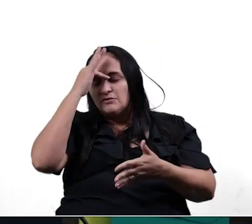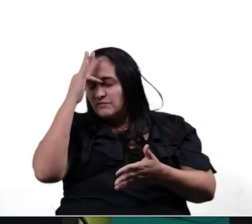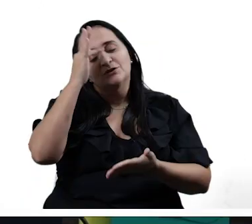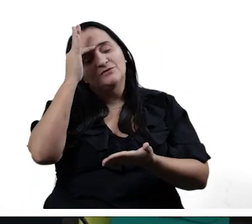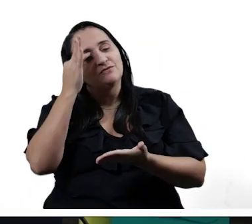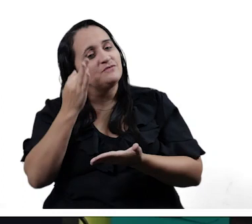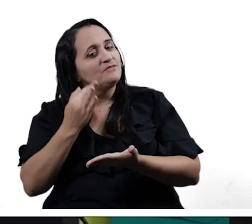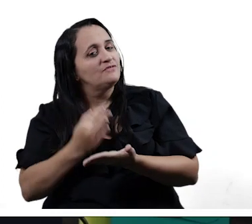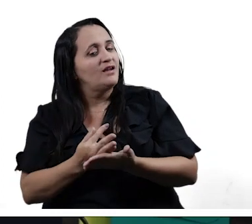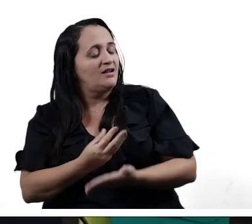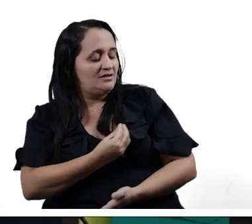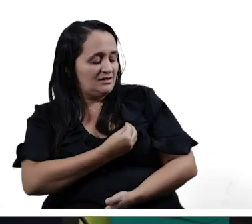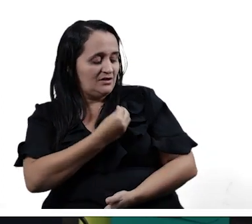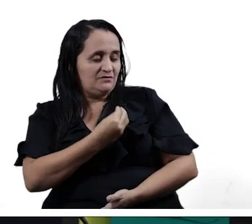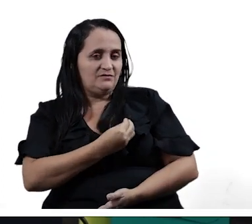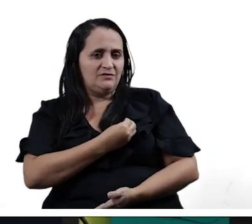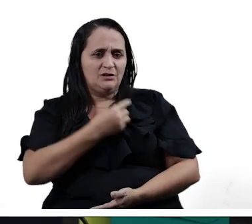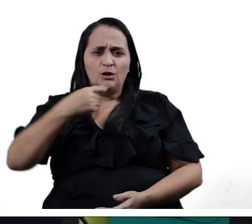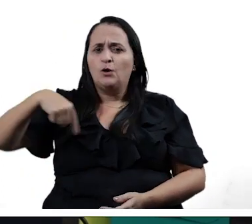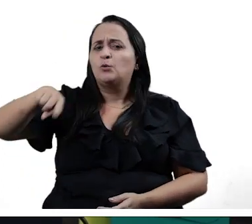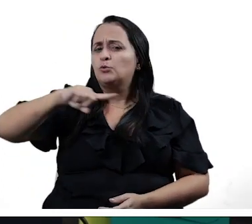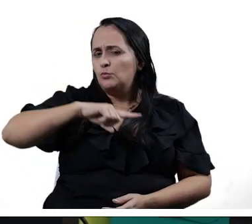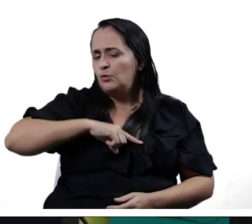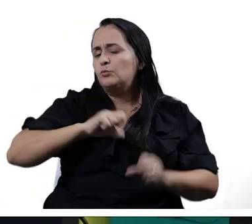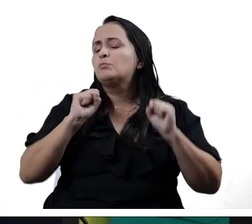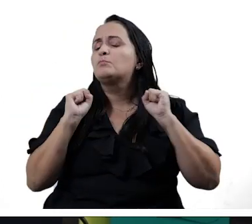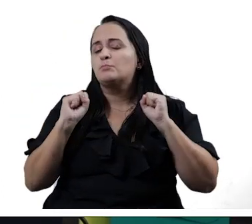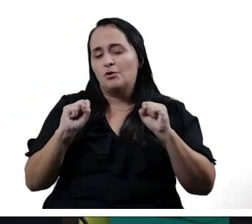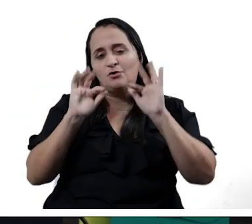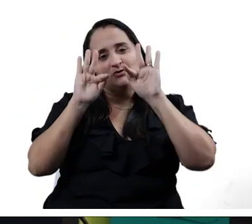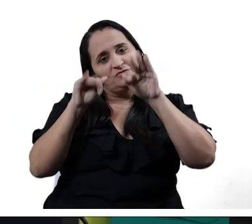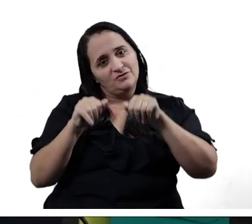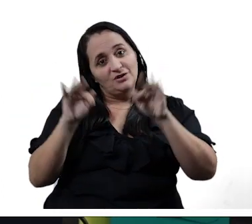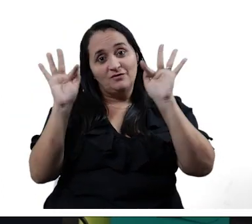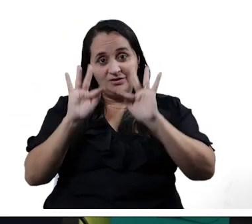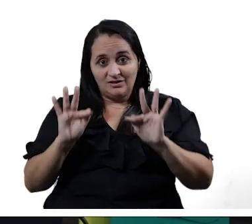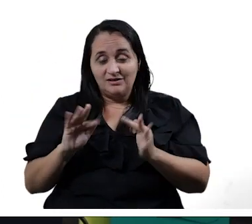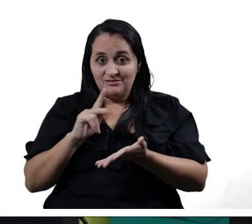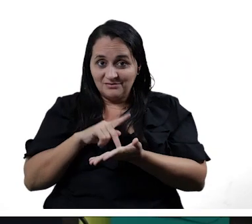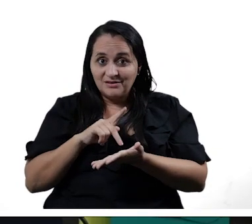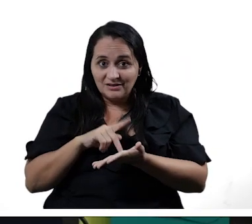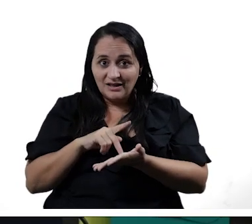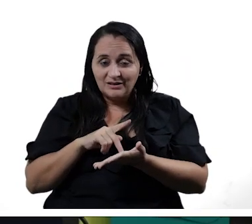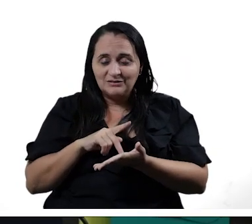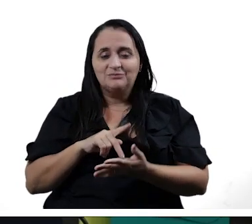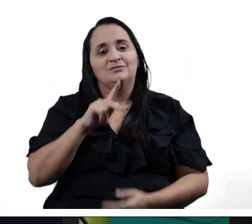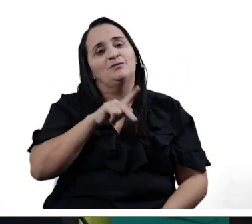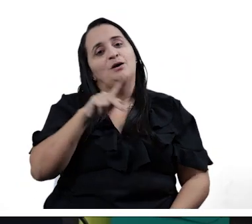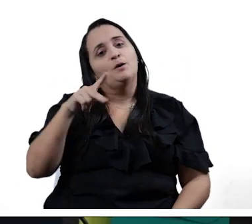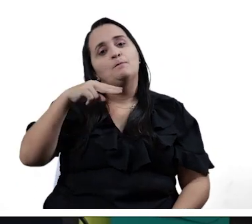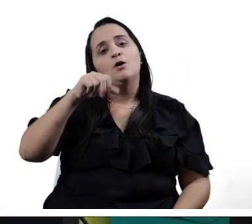todos nós podemos ter um final feliz. Não é verdade? A Pronadir deseja que vocês